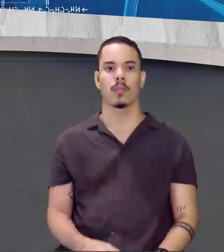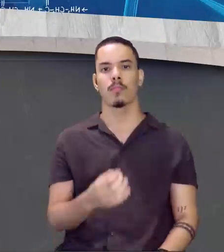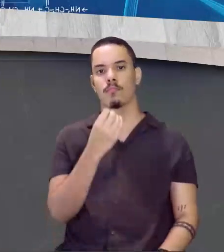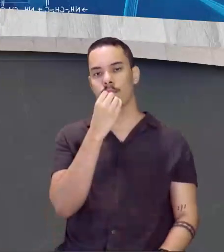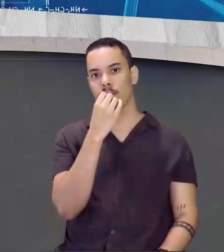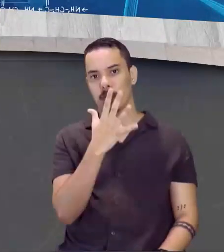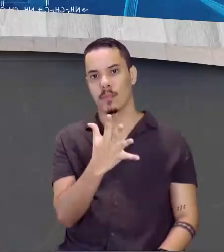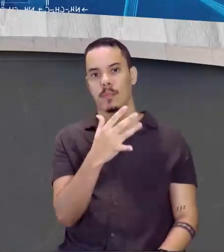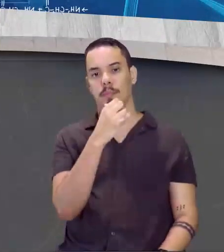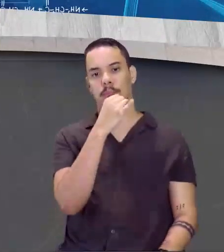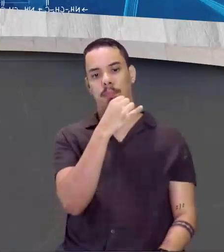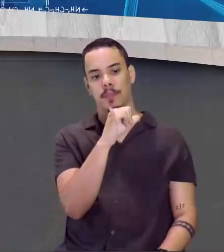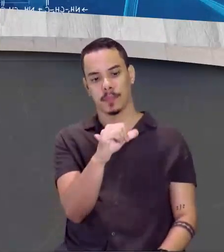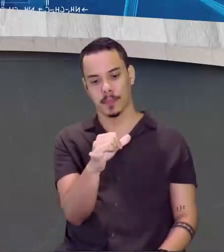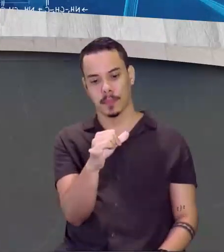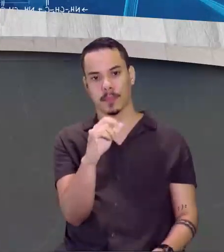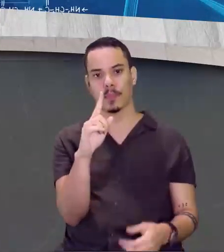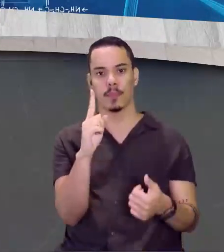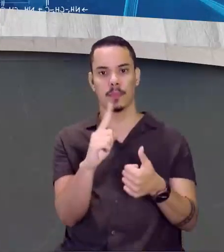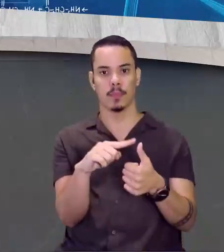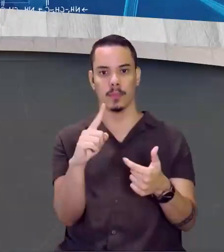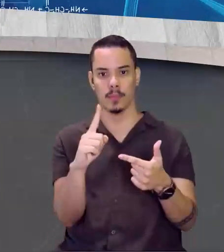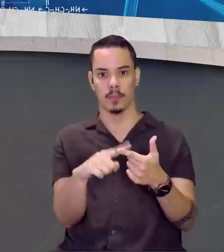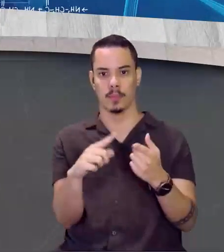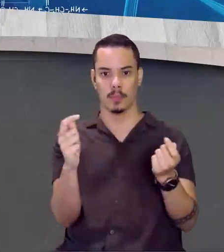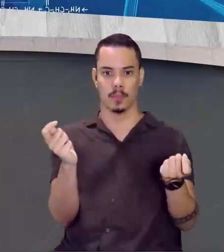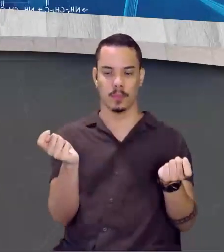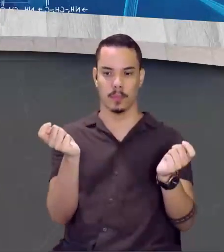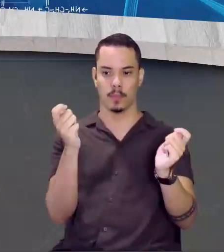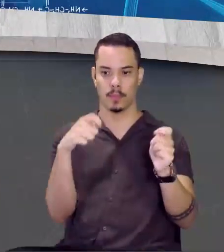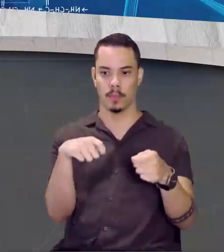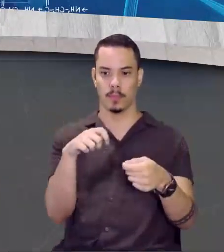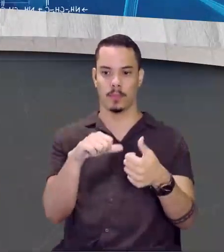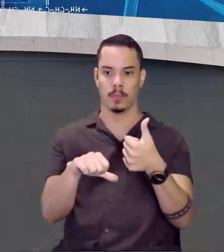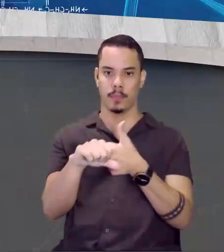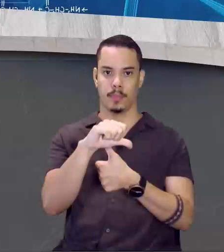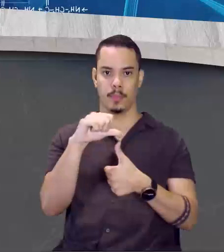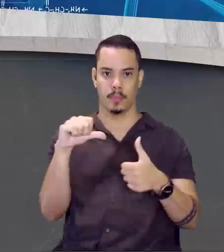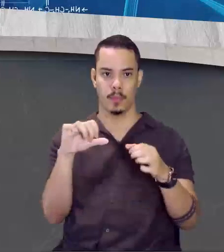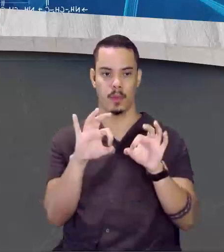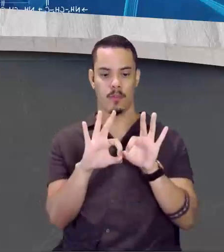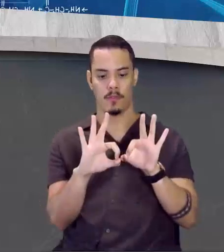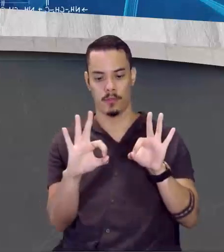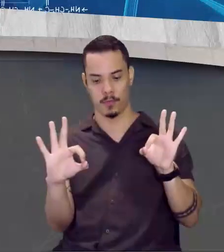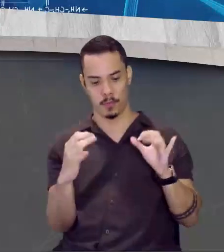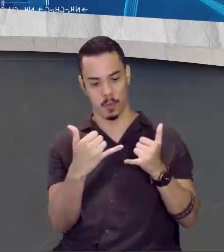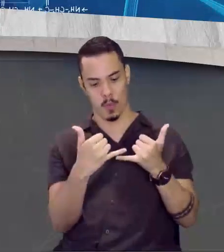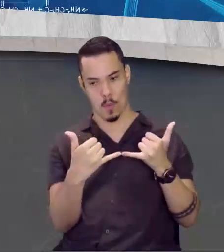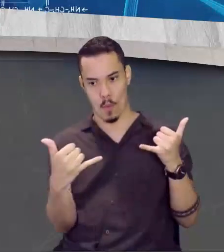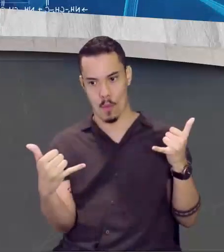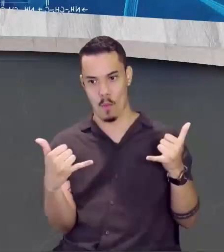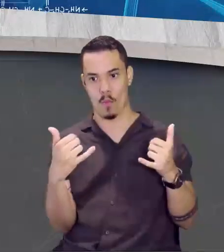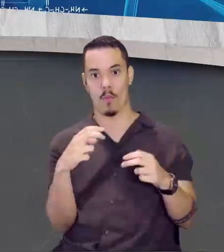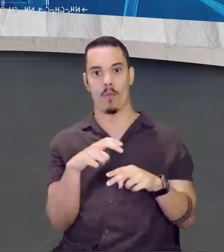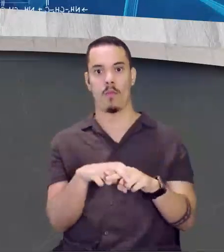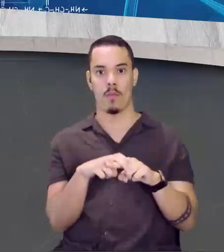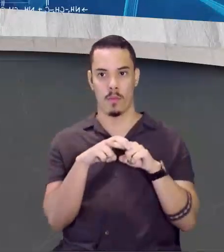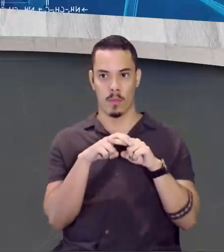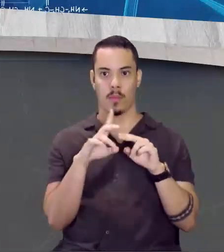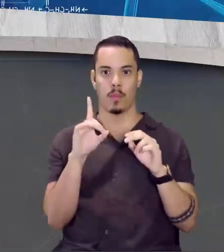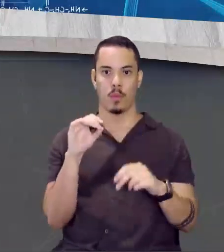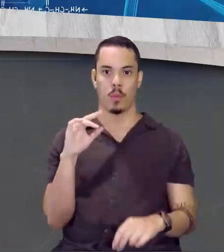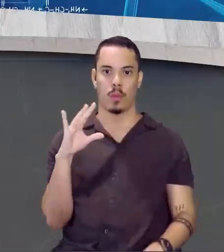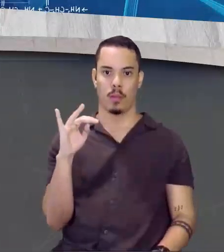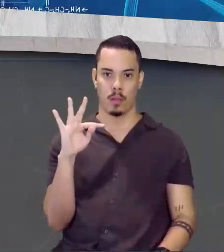condutores de eletricidade, eles são capazes de transformar em fios, por isso são dúcteis. Eles